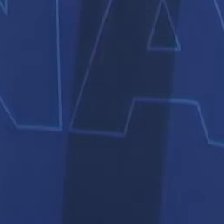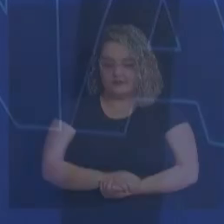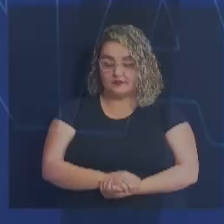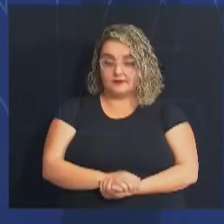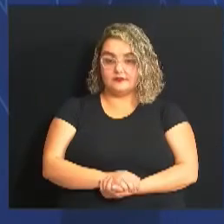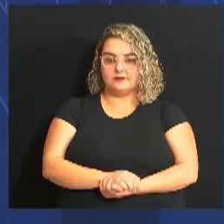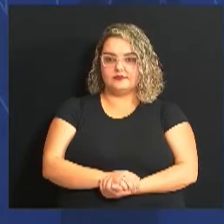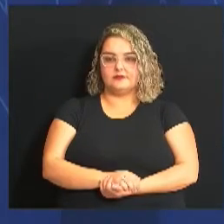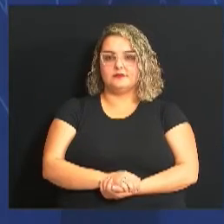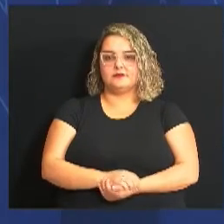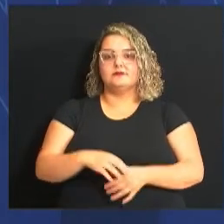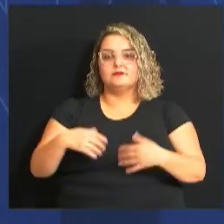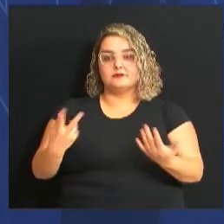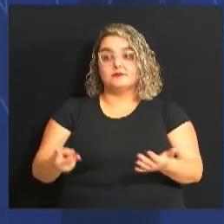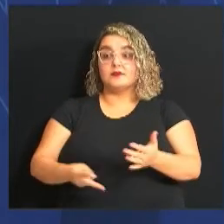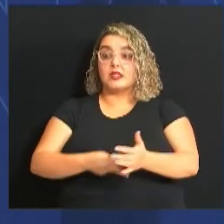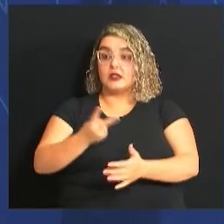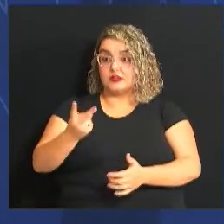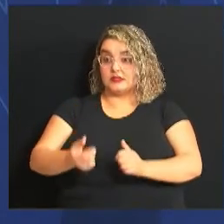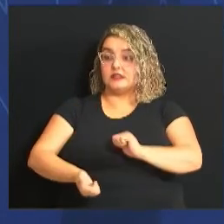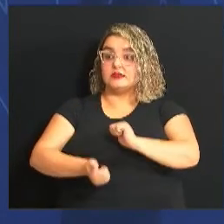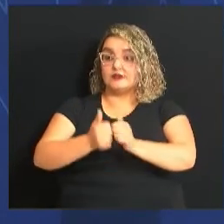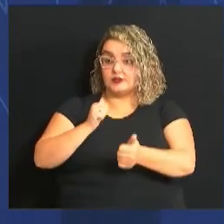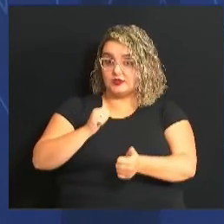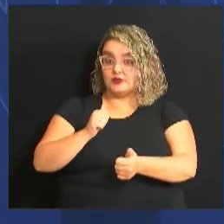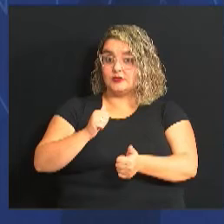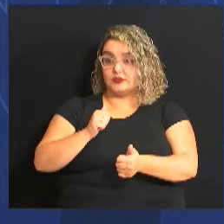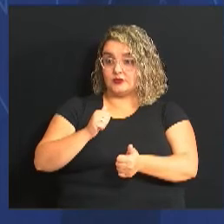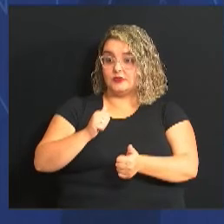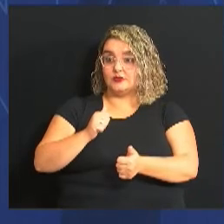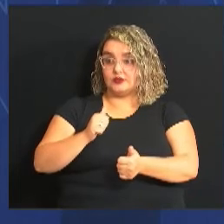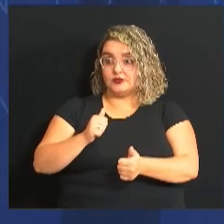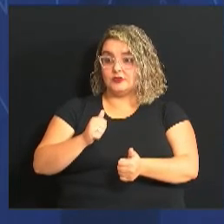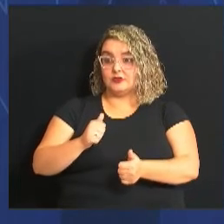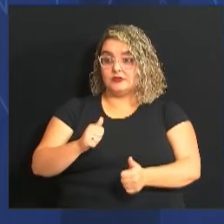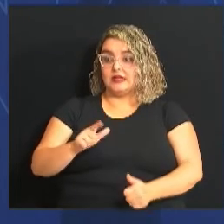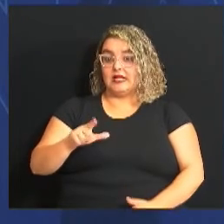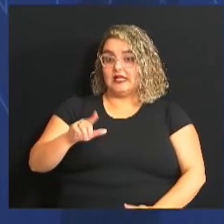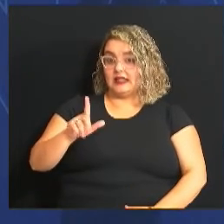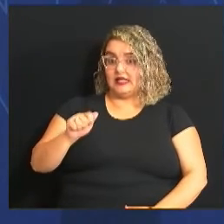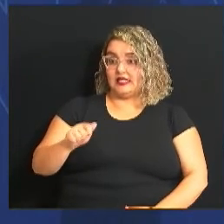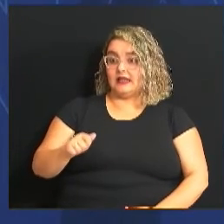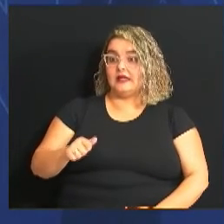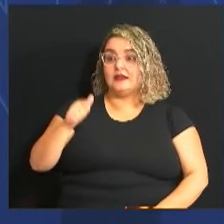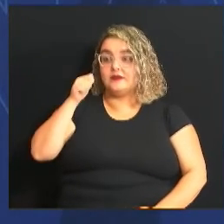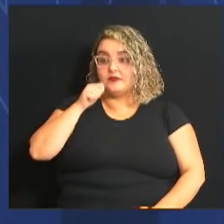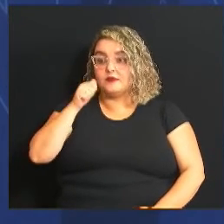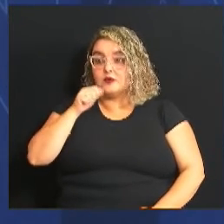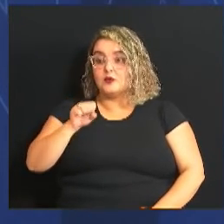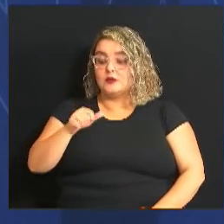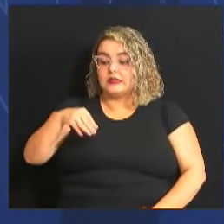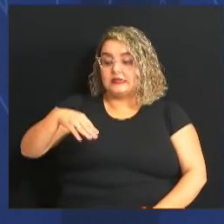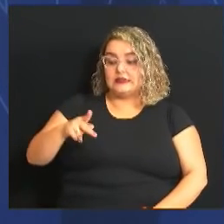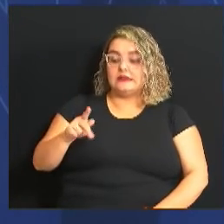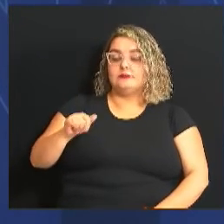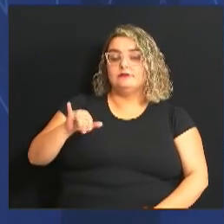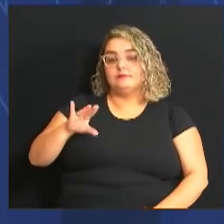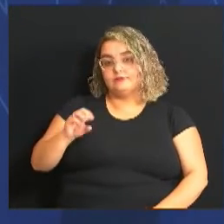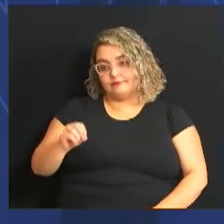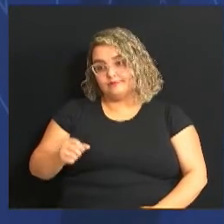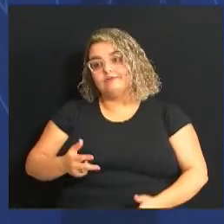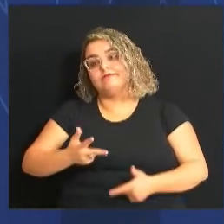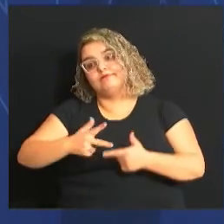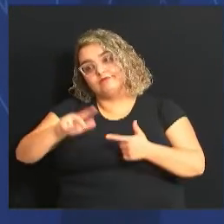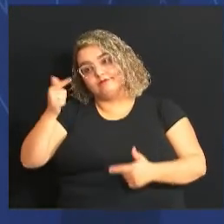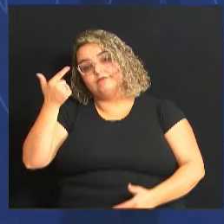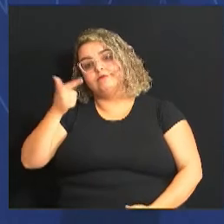Olha só, no segundo jogo da final da Liga de Basquete Feminino, o Sampaio Basquete venceu novamente as Campineiras